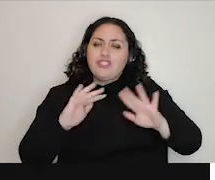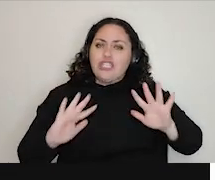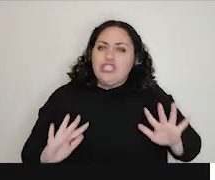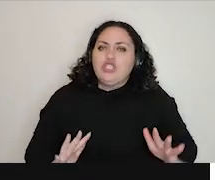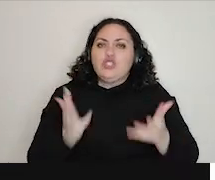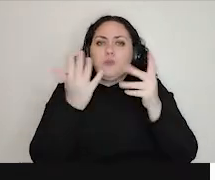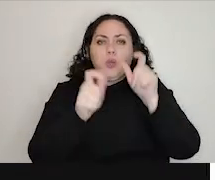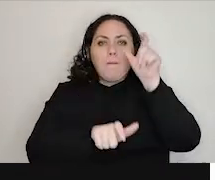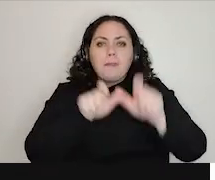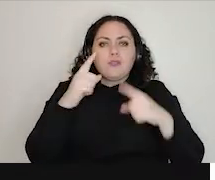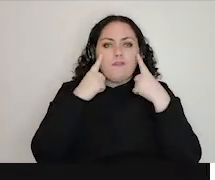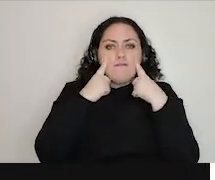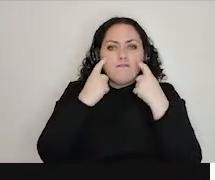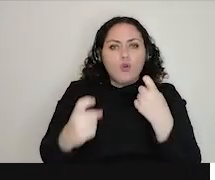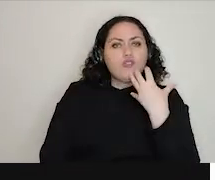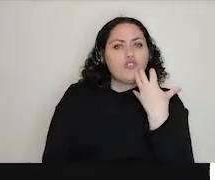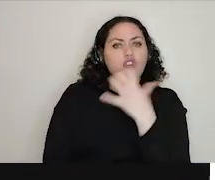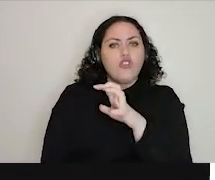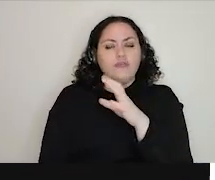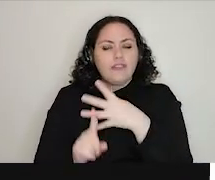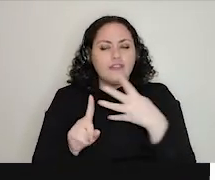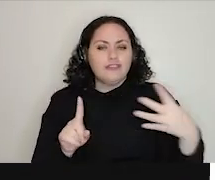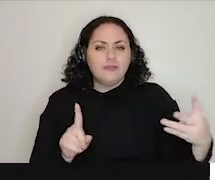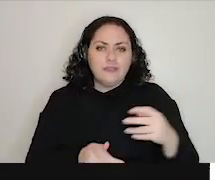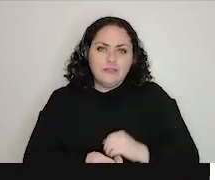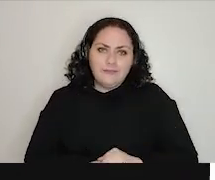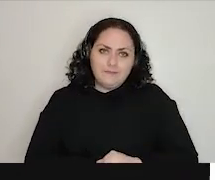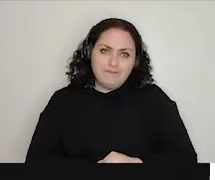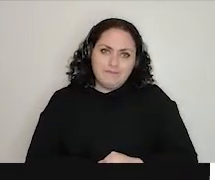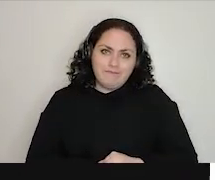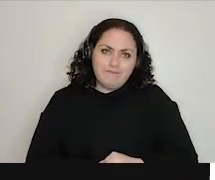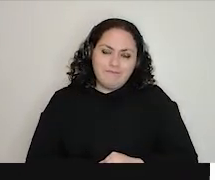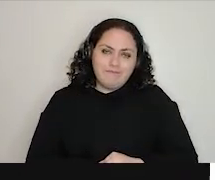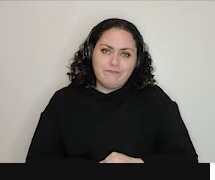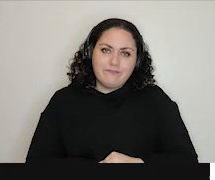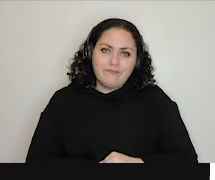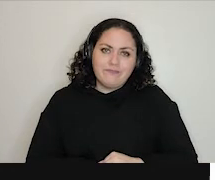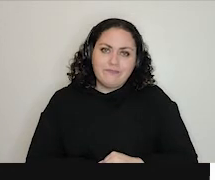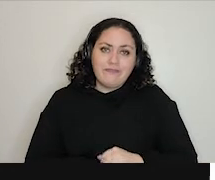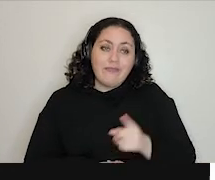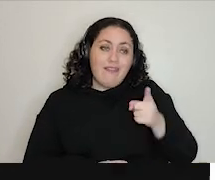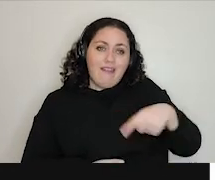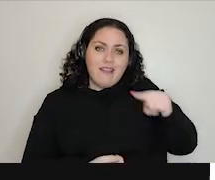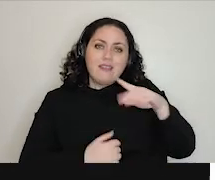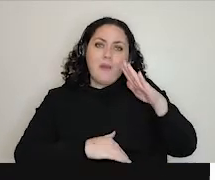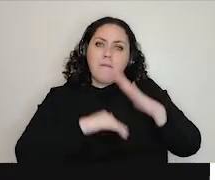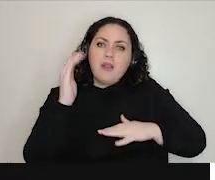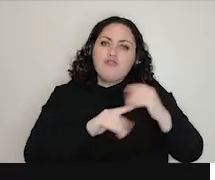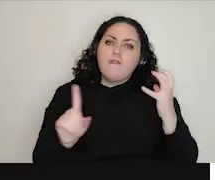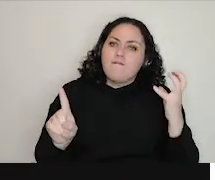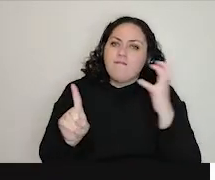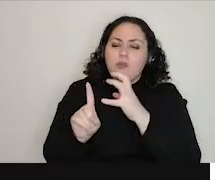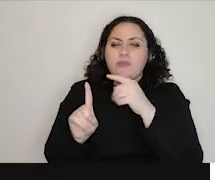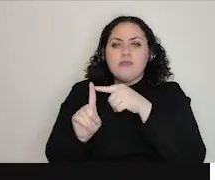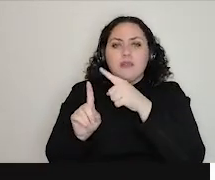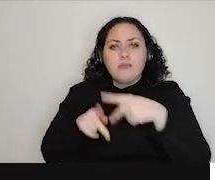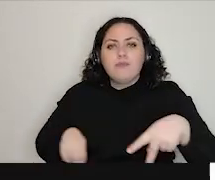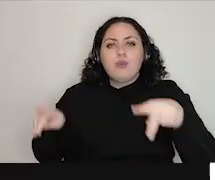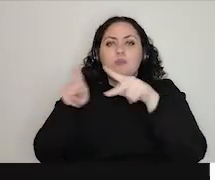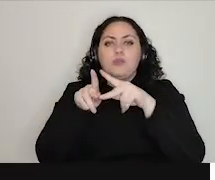a população LGBT. O quanto essas atitudes acabam produzindo mais sofrimento